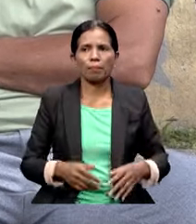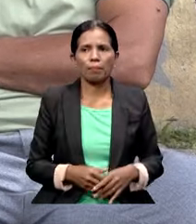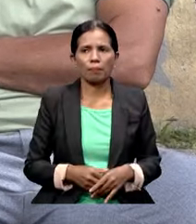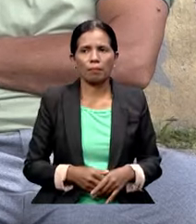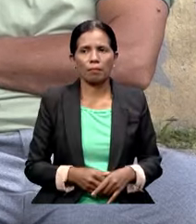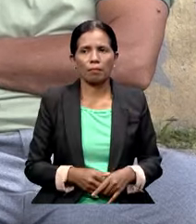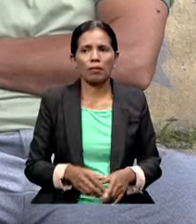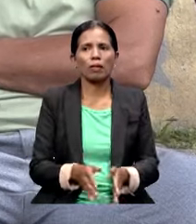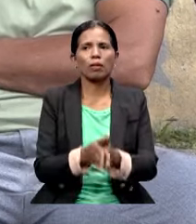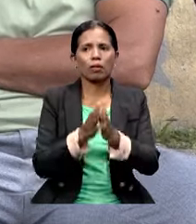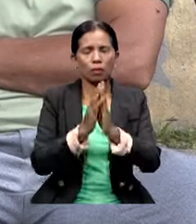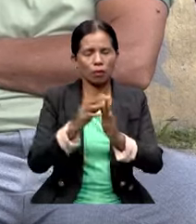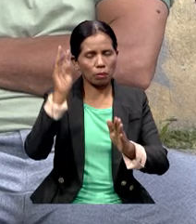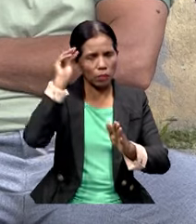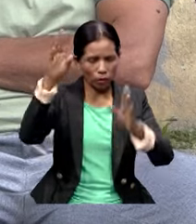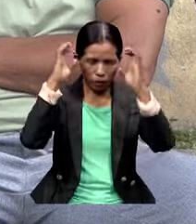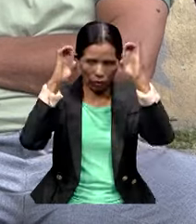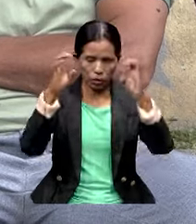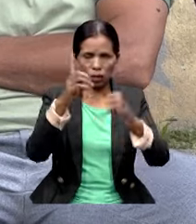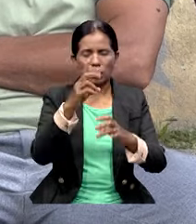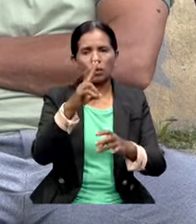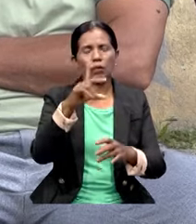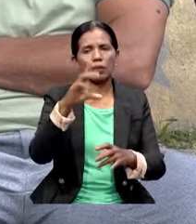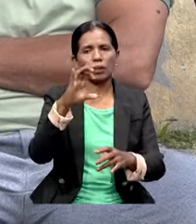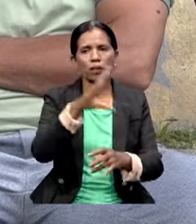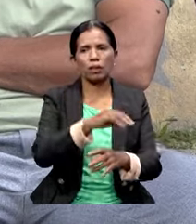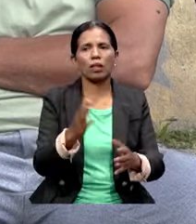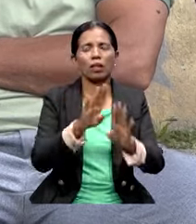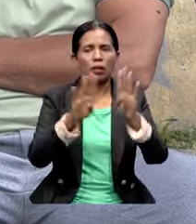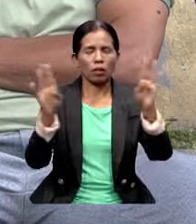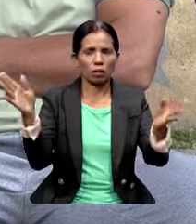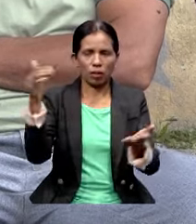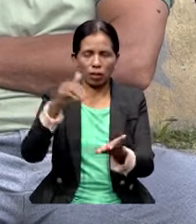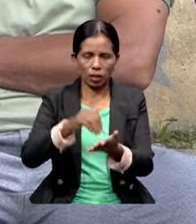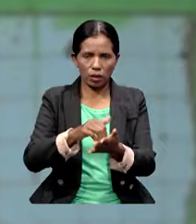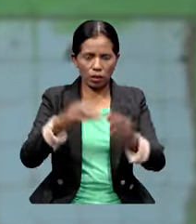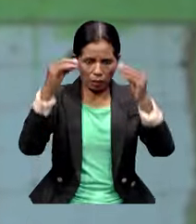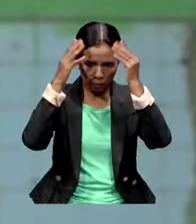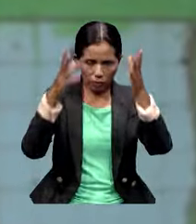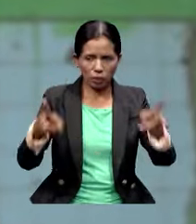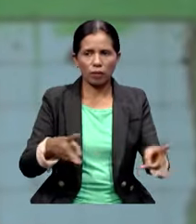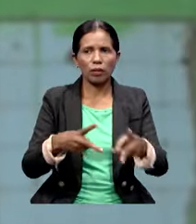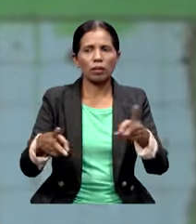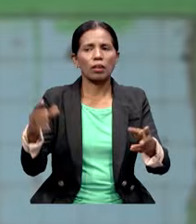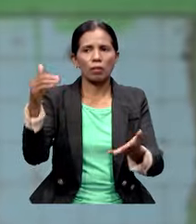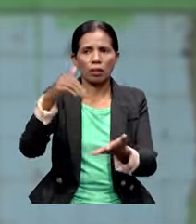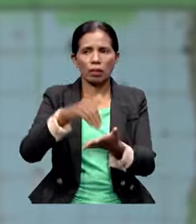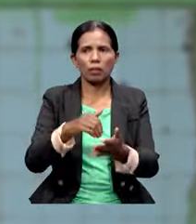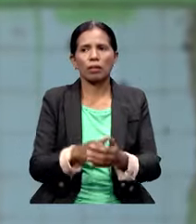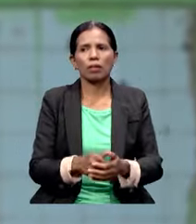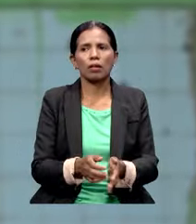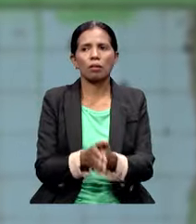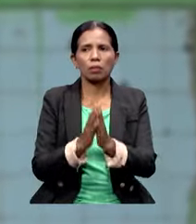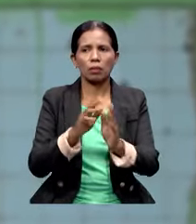Nemos, husuba atual ministro de educação Dulce de Jesus, atu lo que fali concurso, nune professor voluntário Sira bele concorre, nunemos